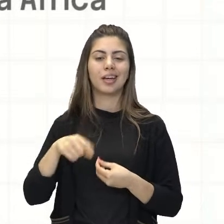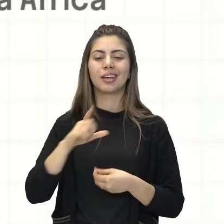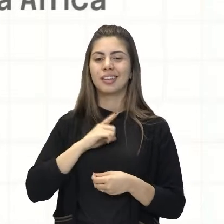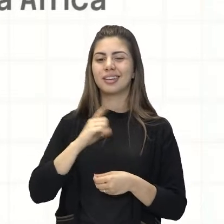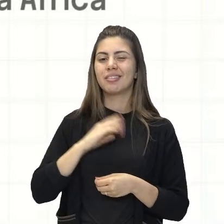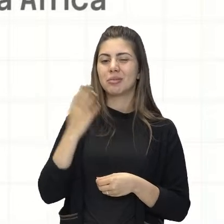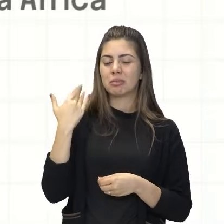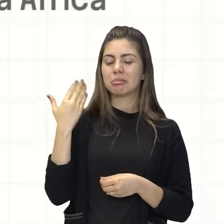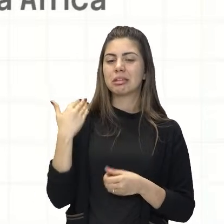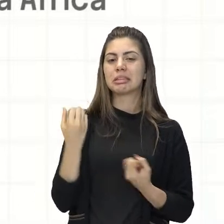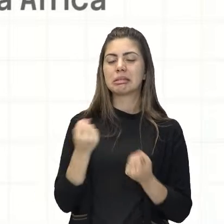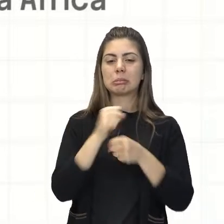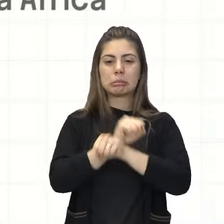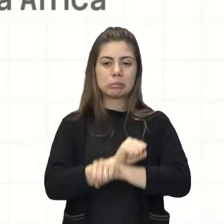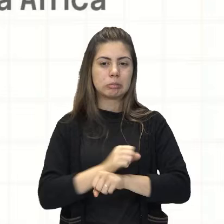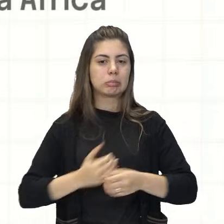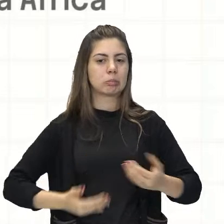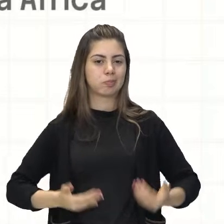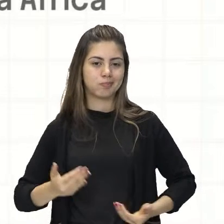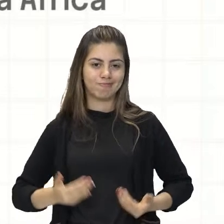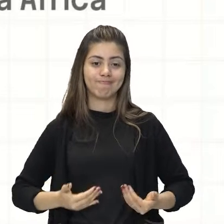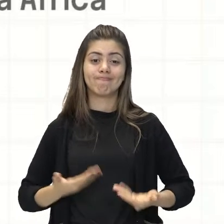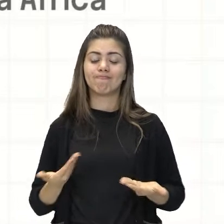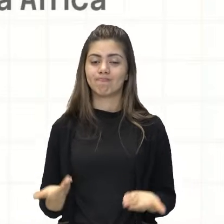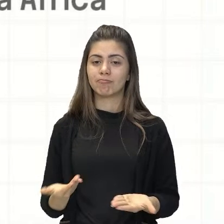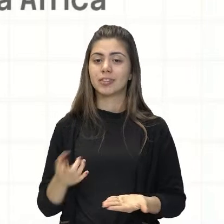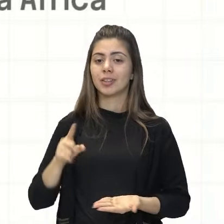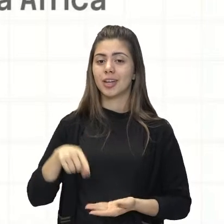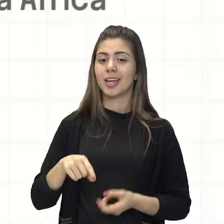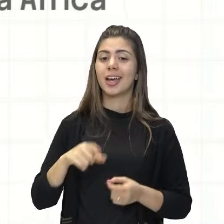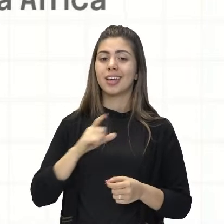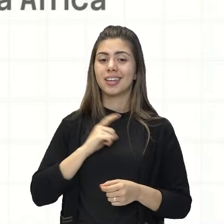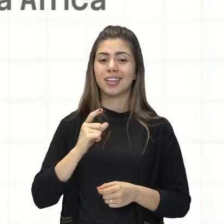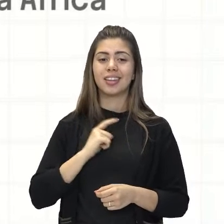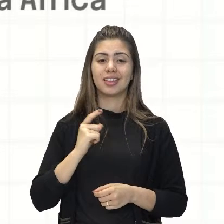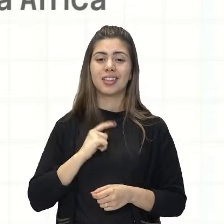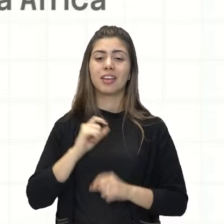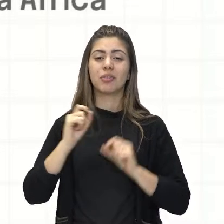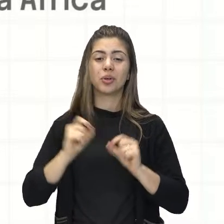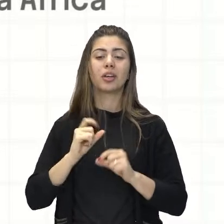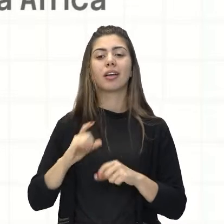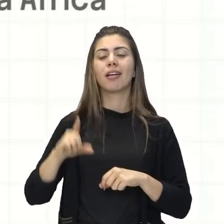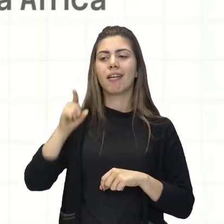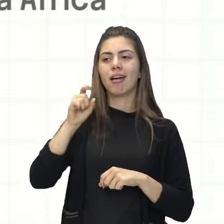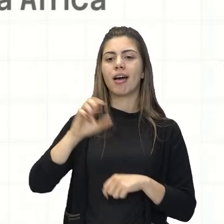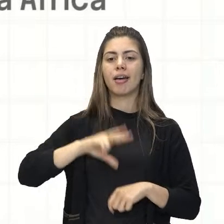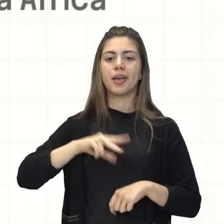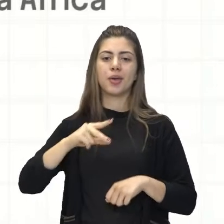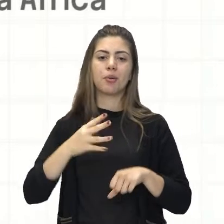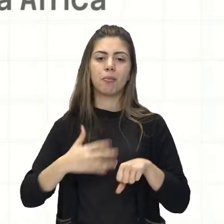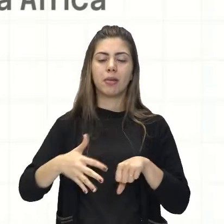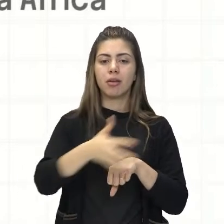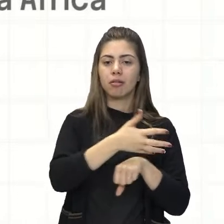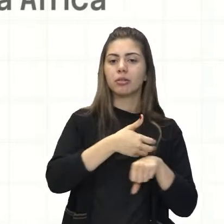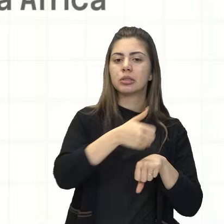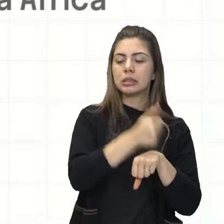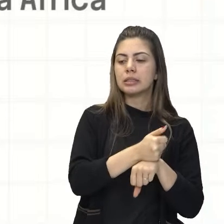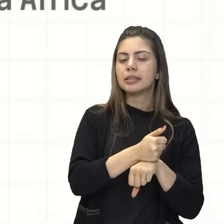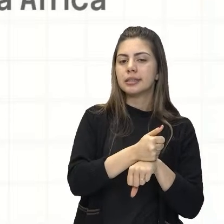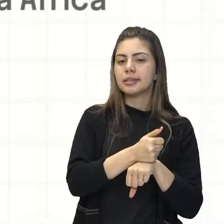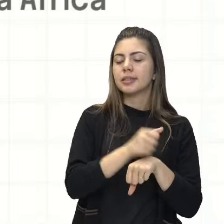de escravidão, que foi uma prática brutal imposta pelos colonizadores